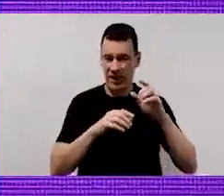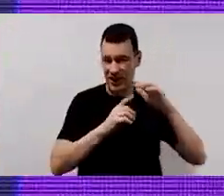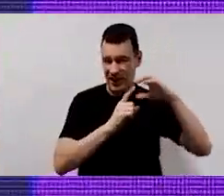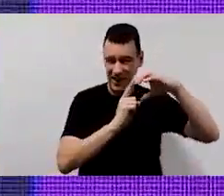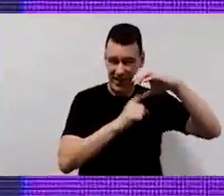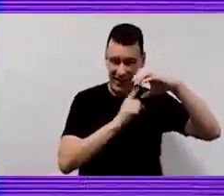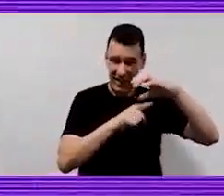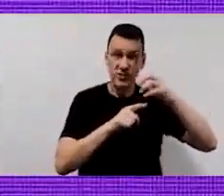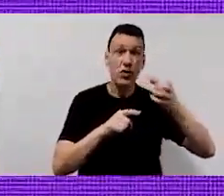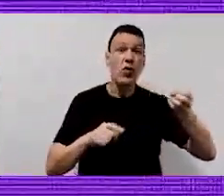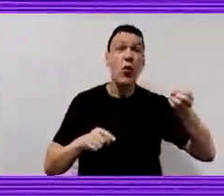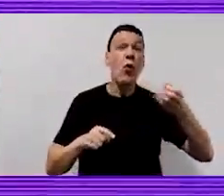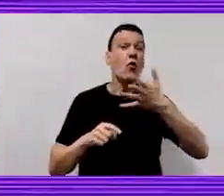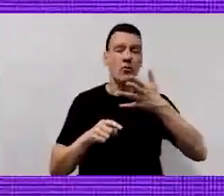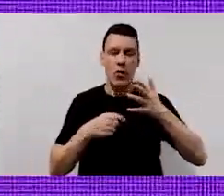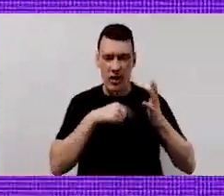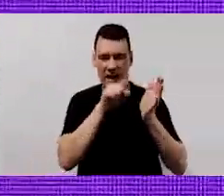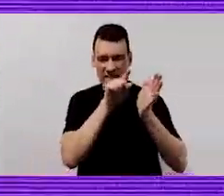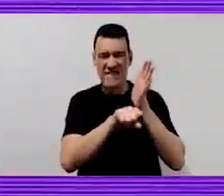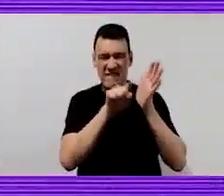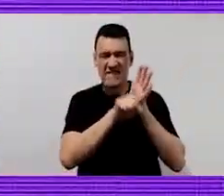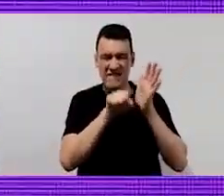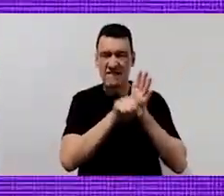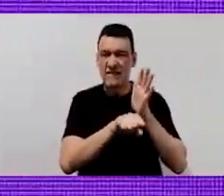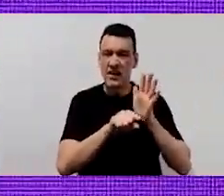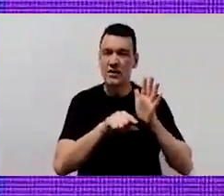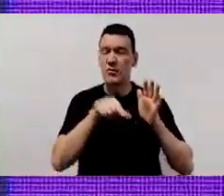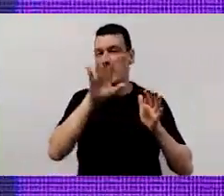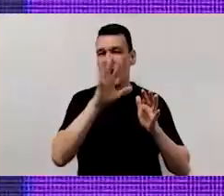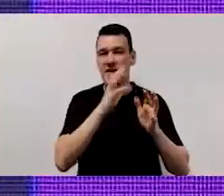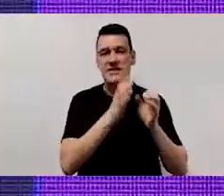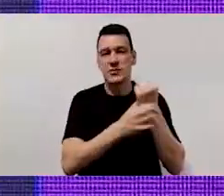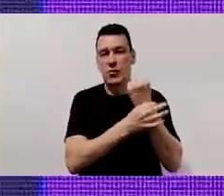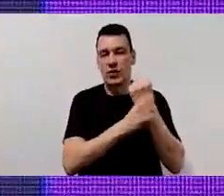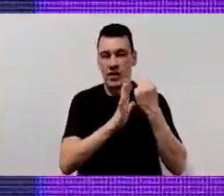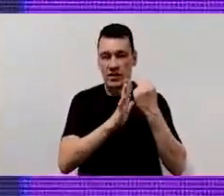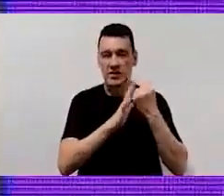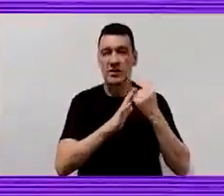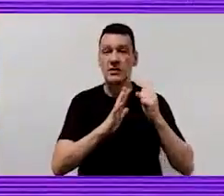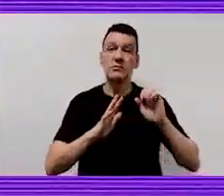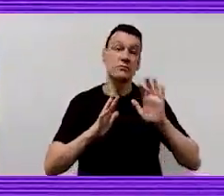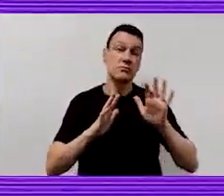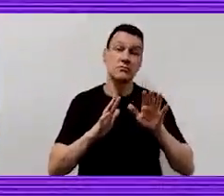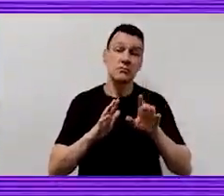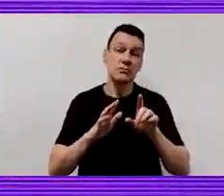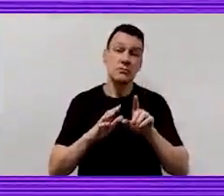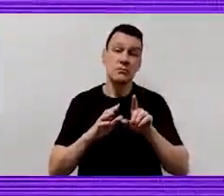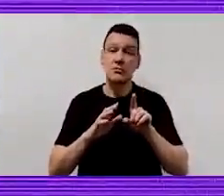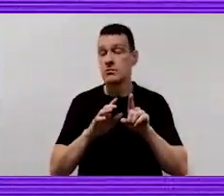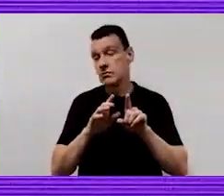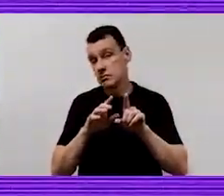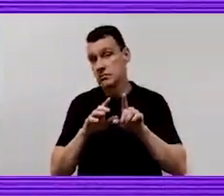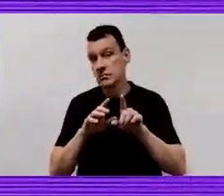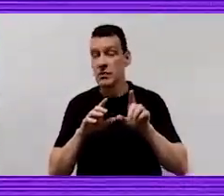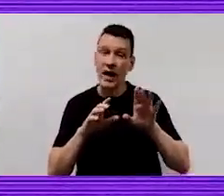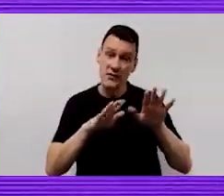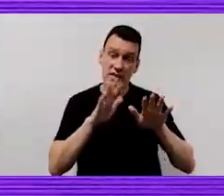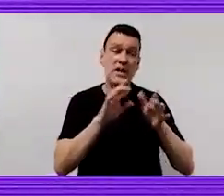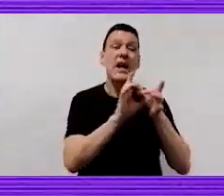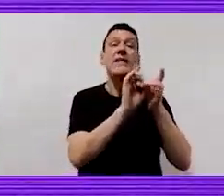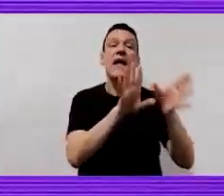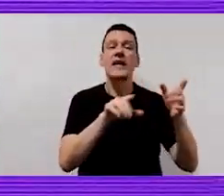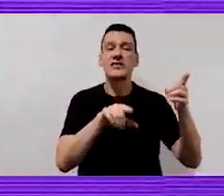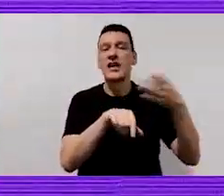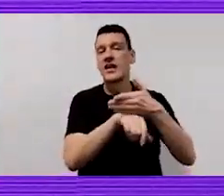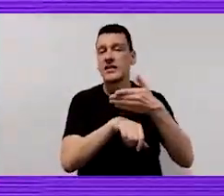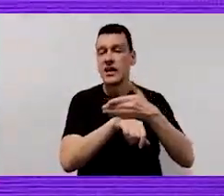empresa com ele, mas, quando eu tenho um potencial de risco financeiro, eu posso ser um pouco mais restritivo. Isso depende muito